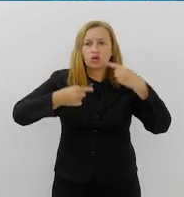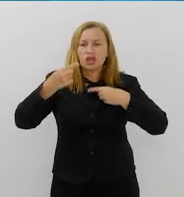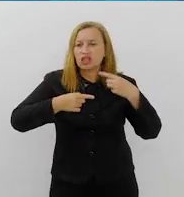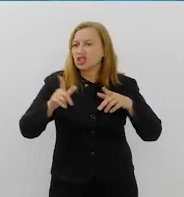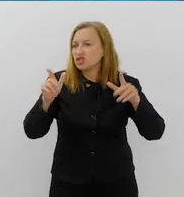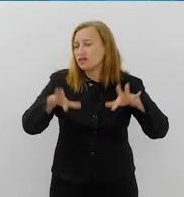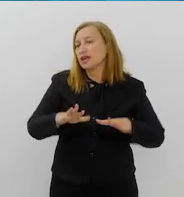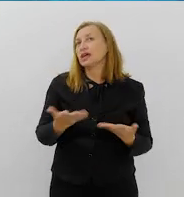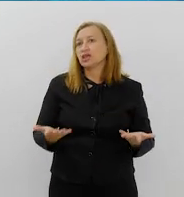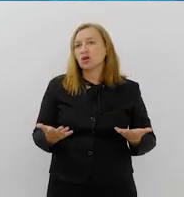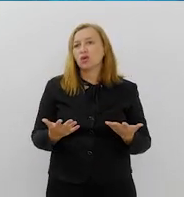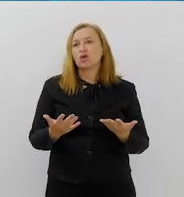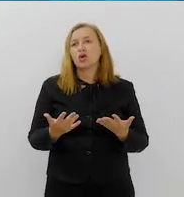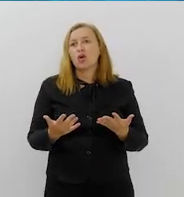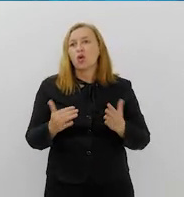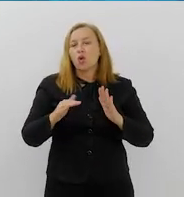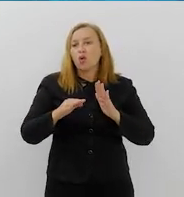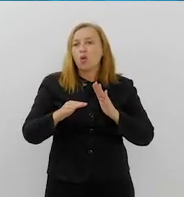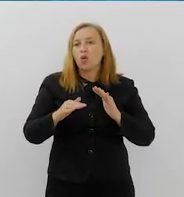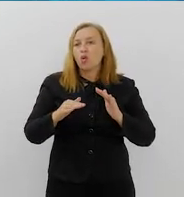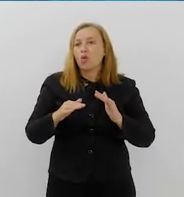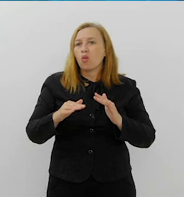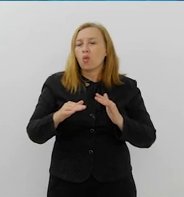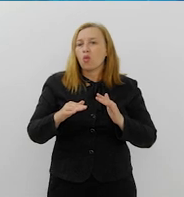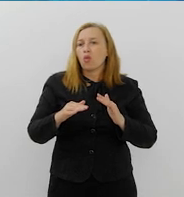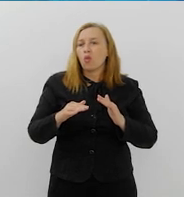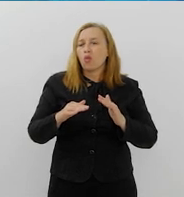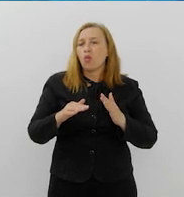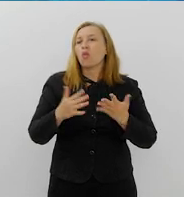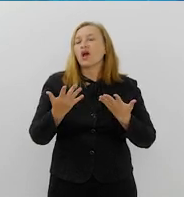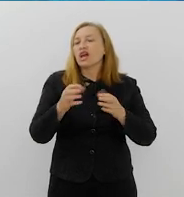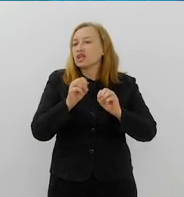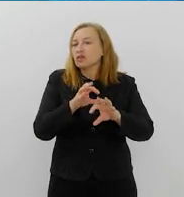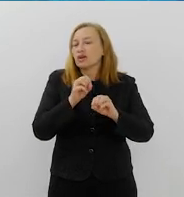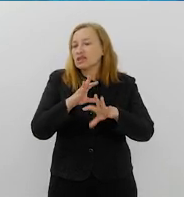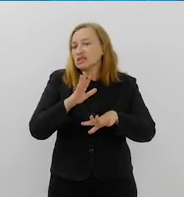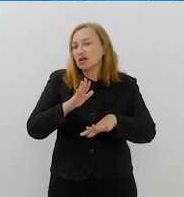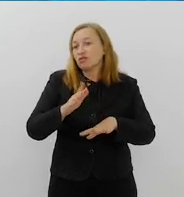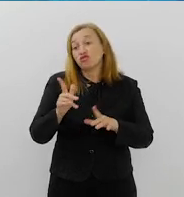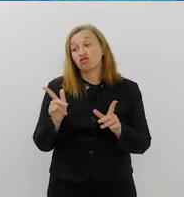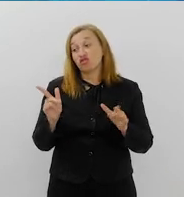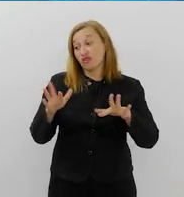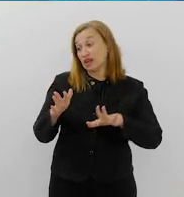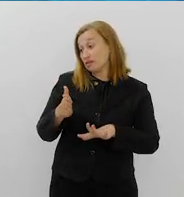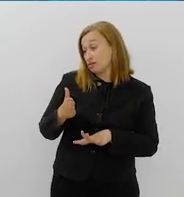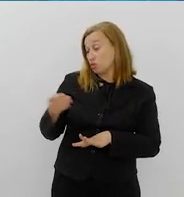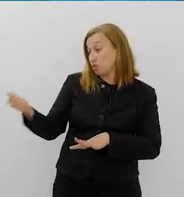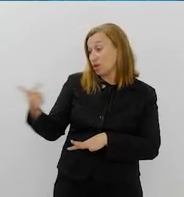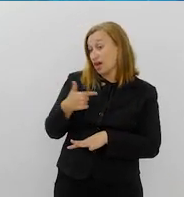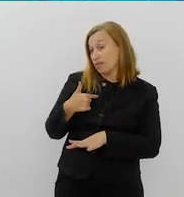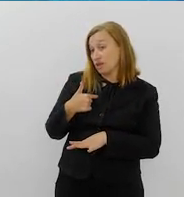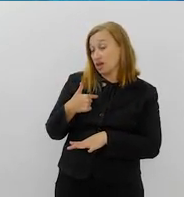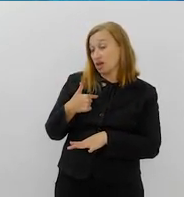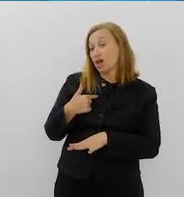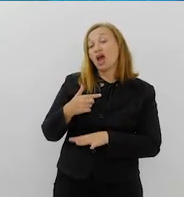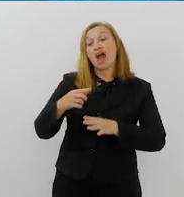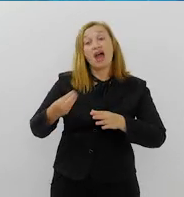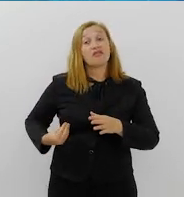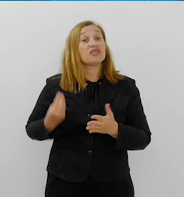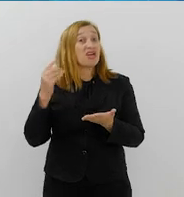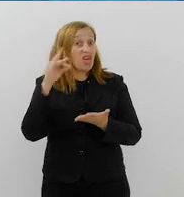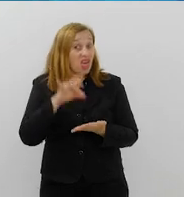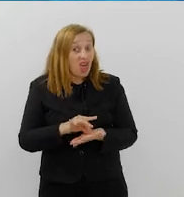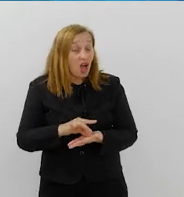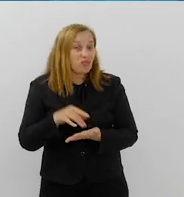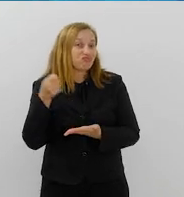diferente, alguém que tem um nível social e econômico diferente, educacional diferente, porque a vida